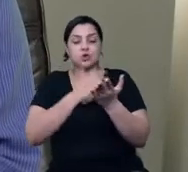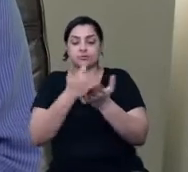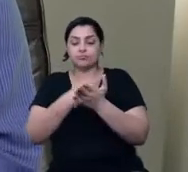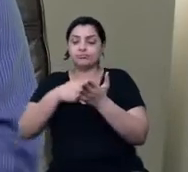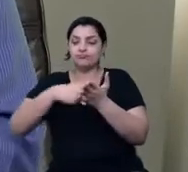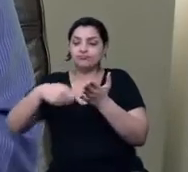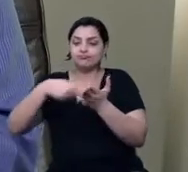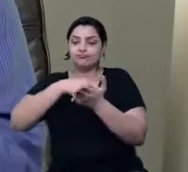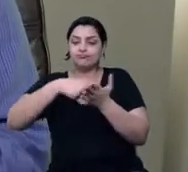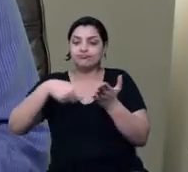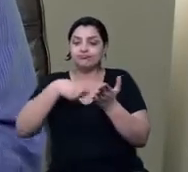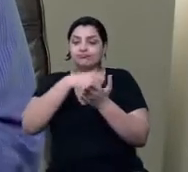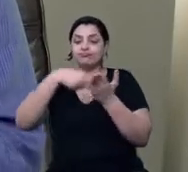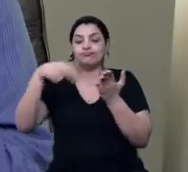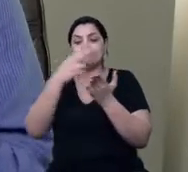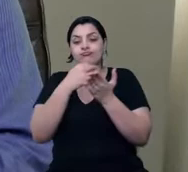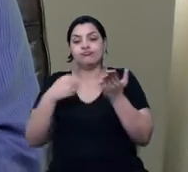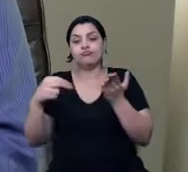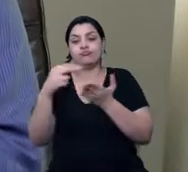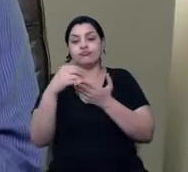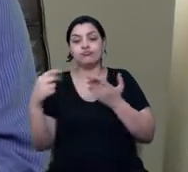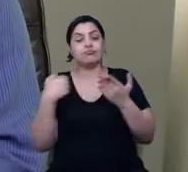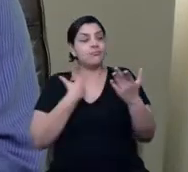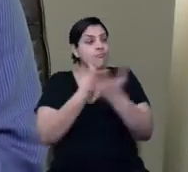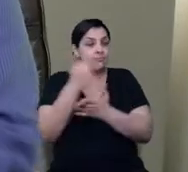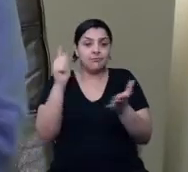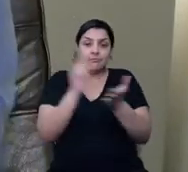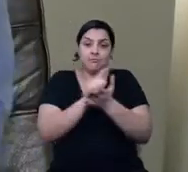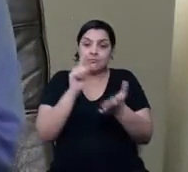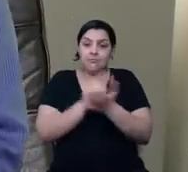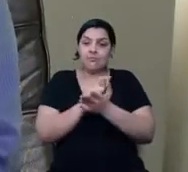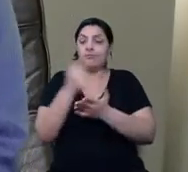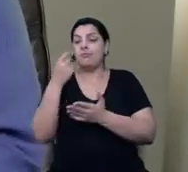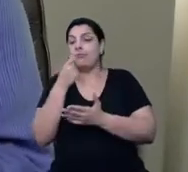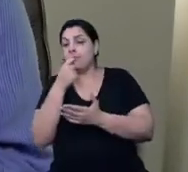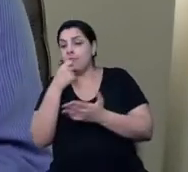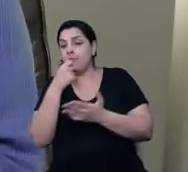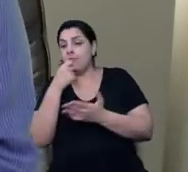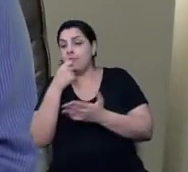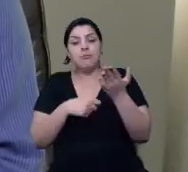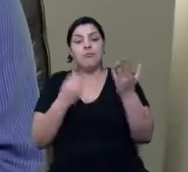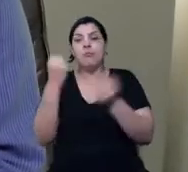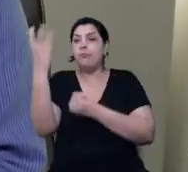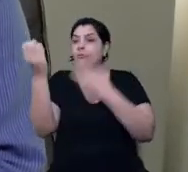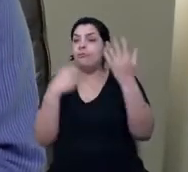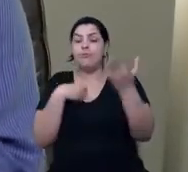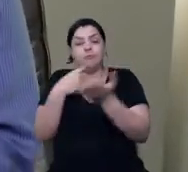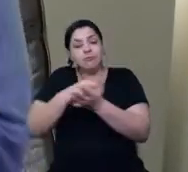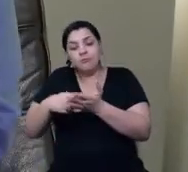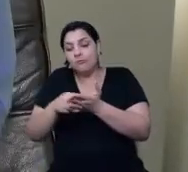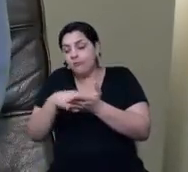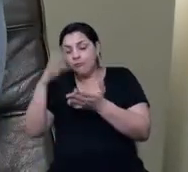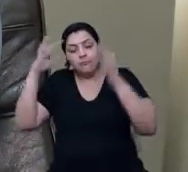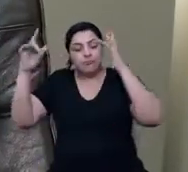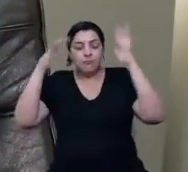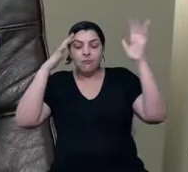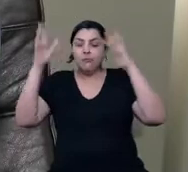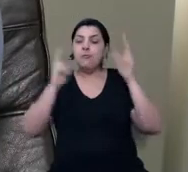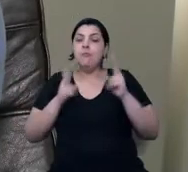rotina, né? E meu pai falava que ele comprava papel e lápis, aí você vai viajar, eu levava papel e lápis. Então, assim, eu sempre estou desenhando como uma forma